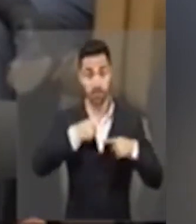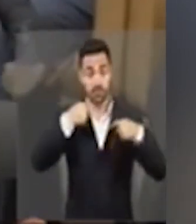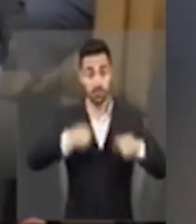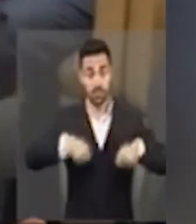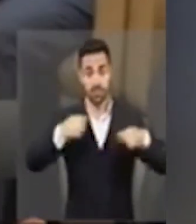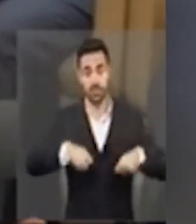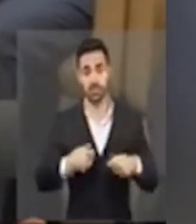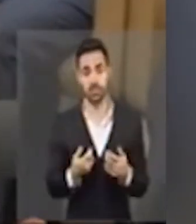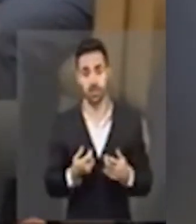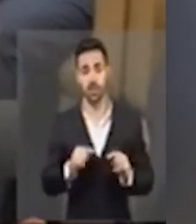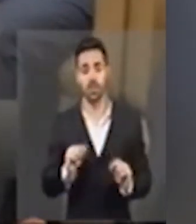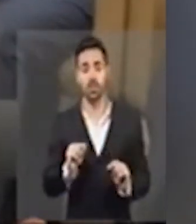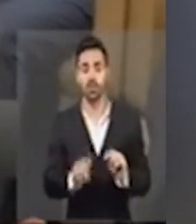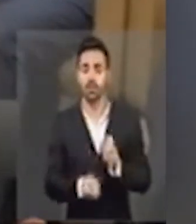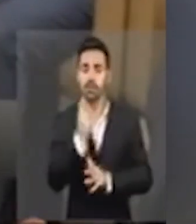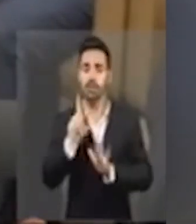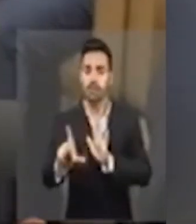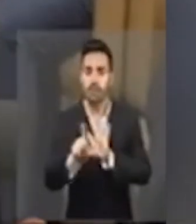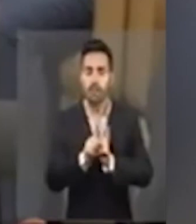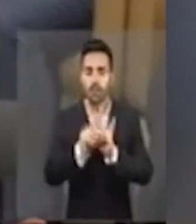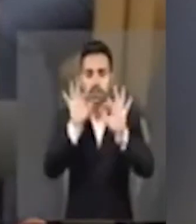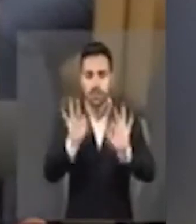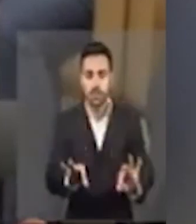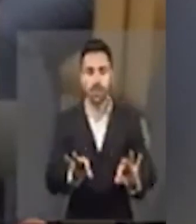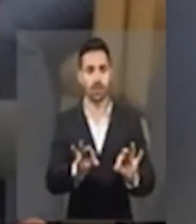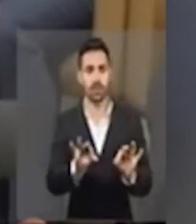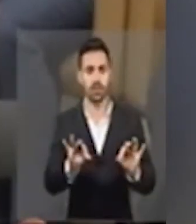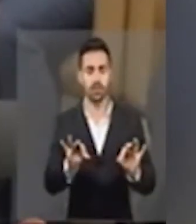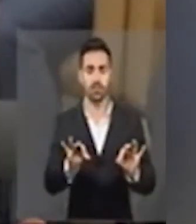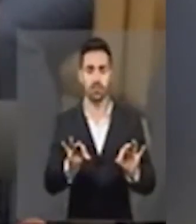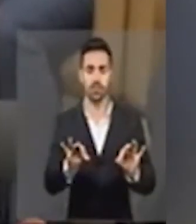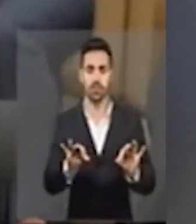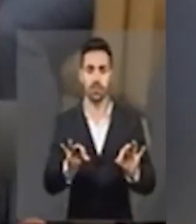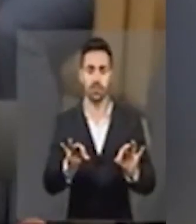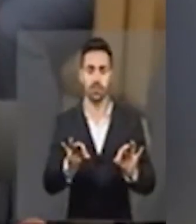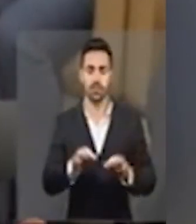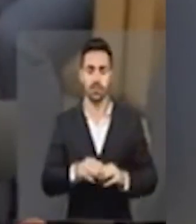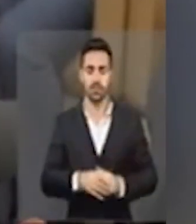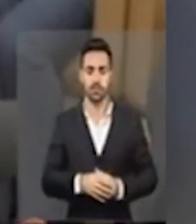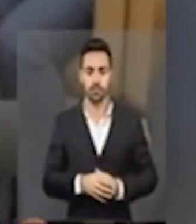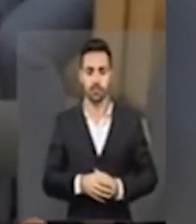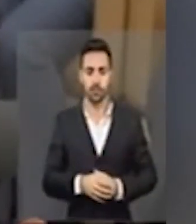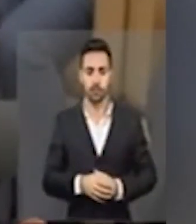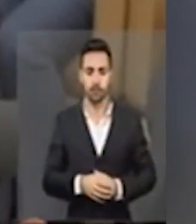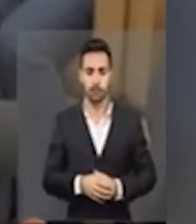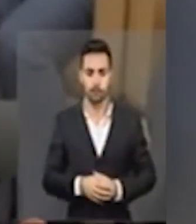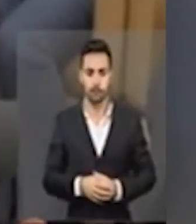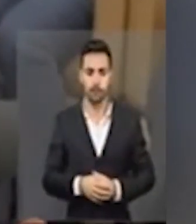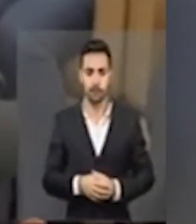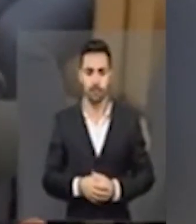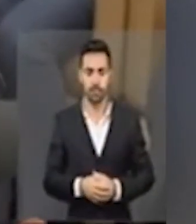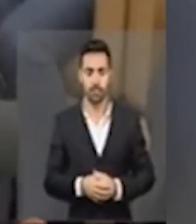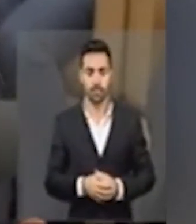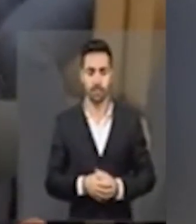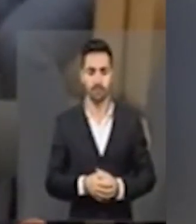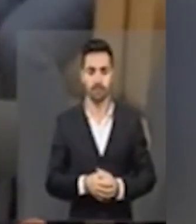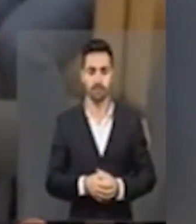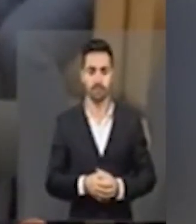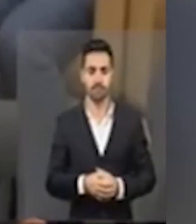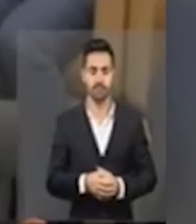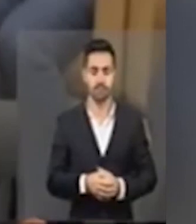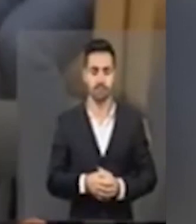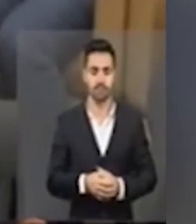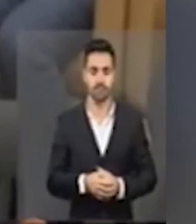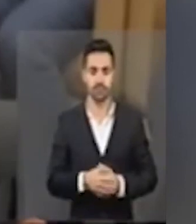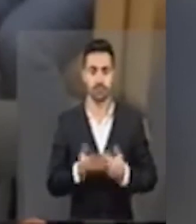necessidade de legislação específica para tratar sobre o assunto e aí eu me permito dizer que não há óbice